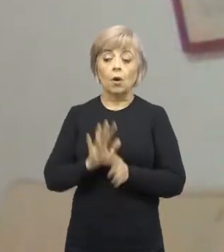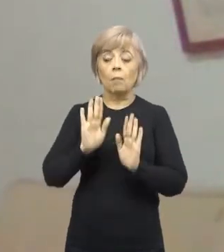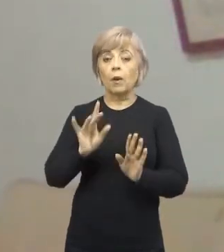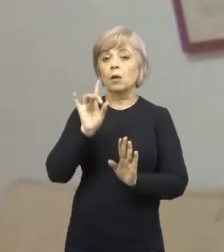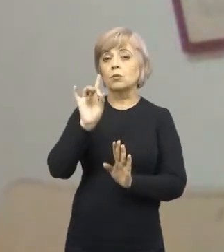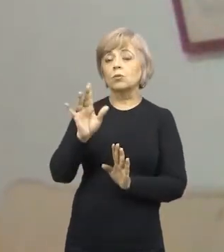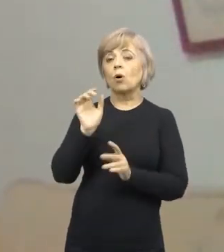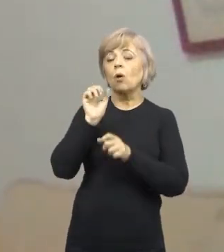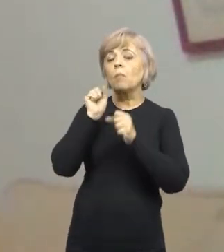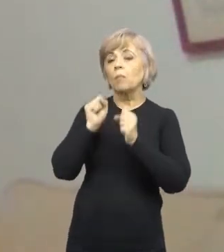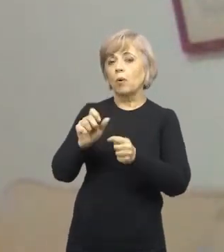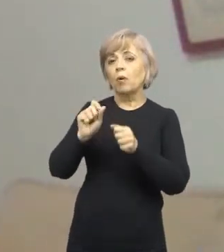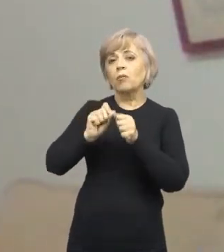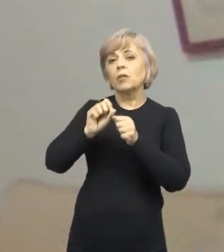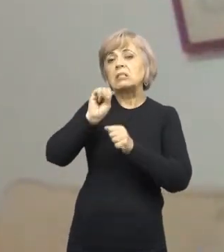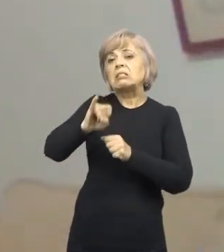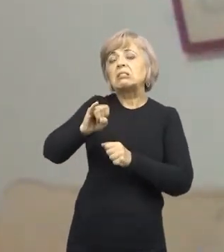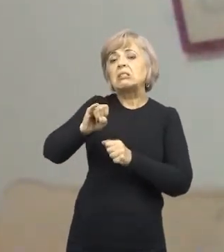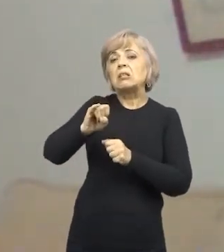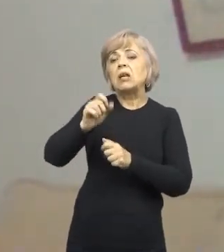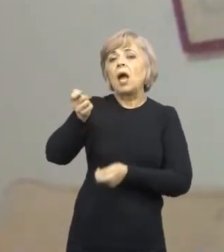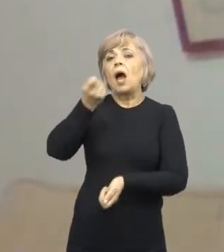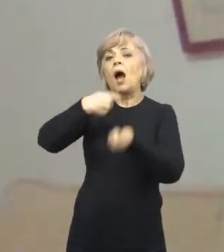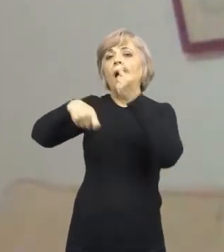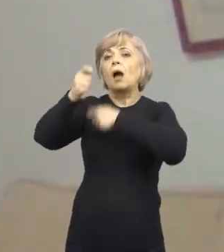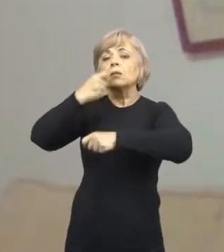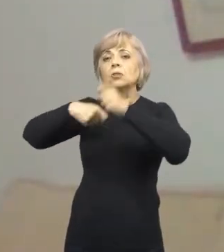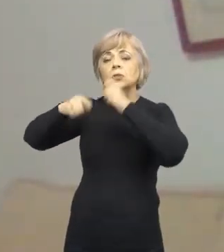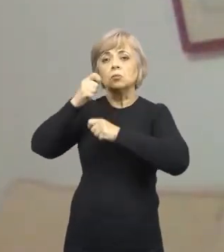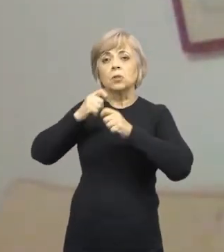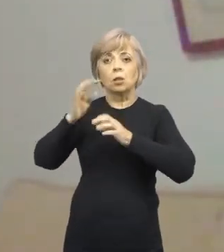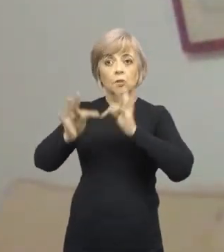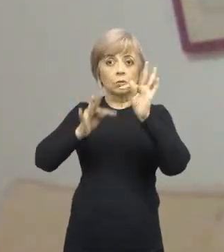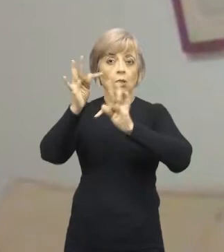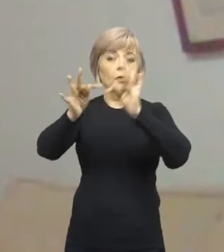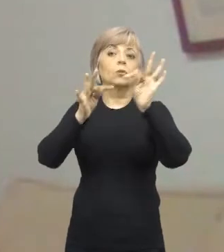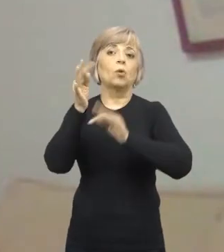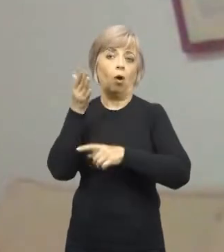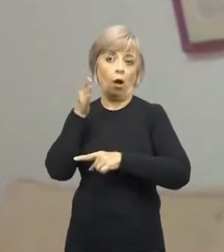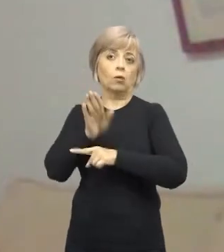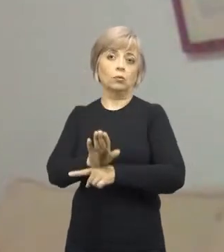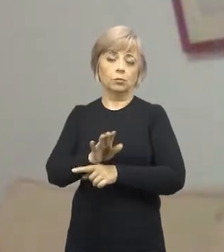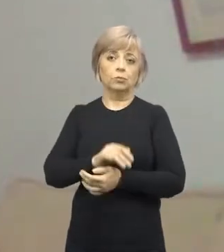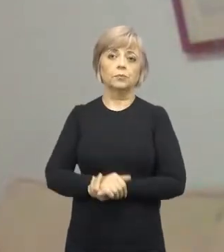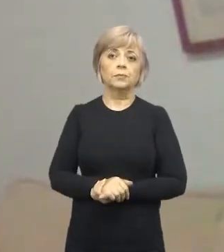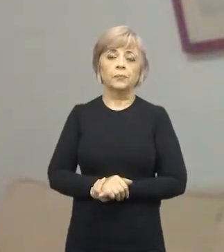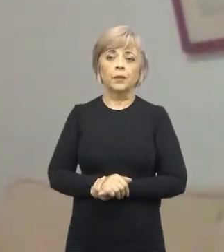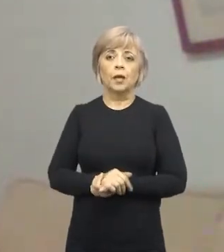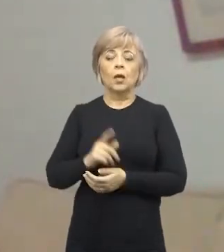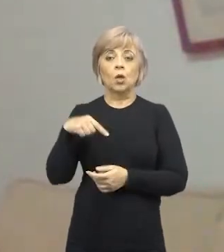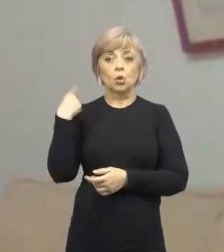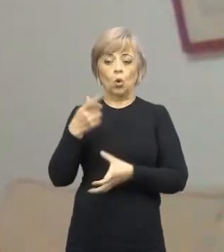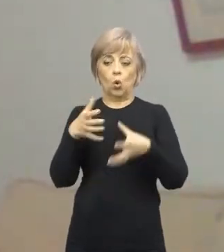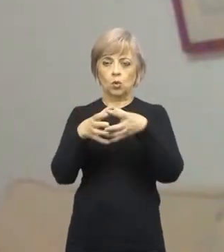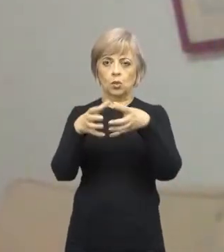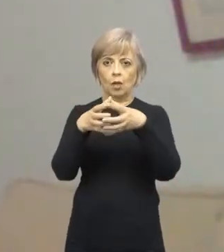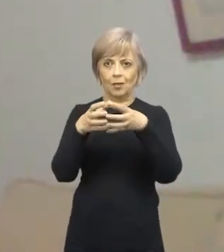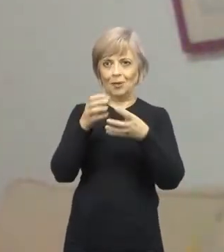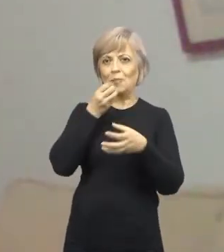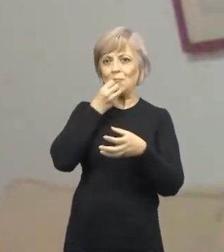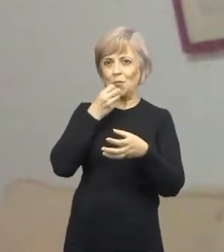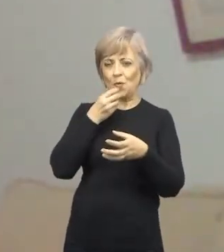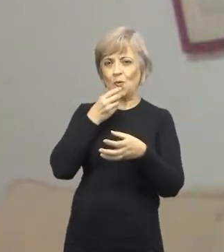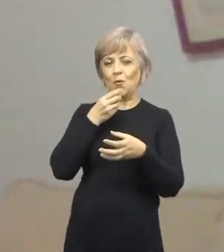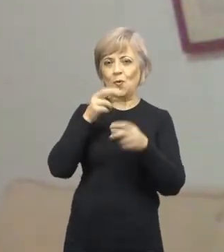da administração, inclusive o apoio tecnológico. Então, a nossa equipe é muito boa,